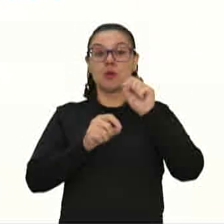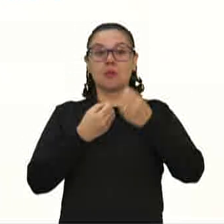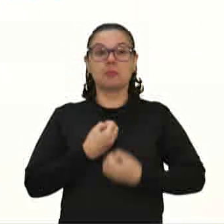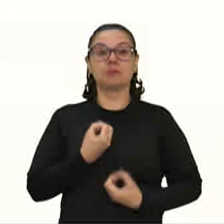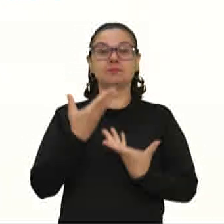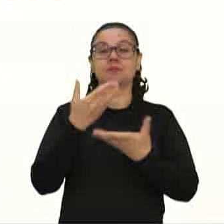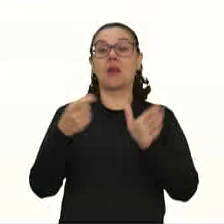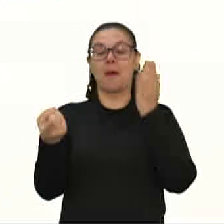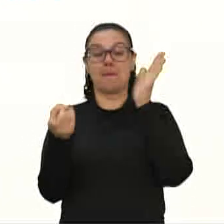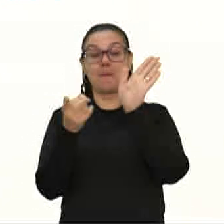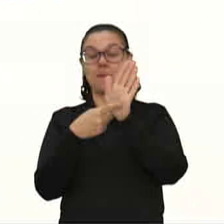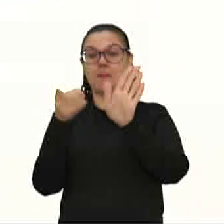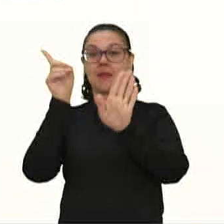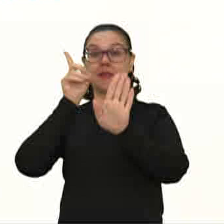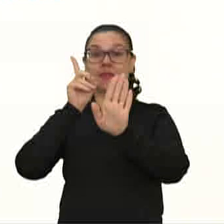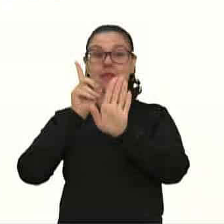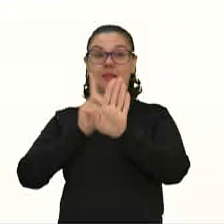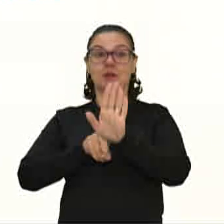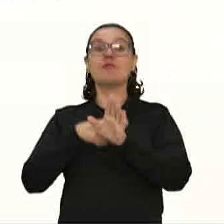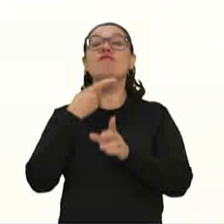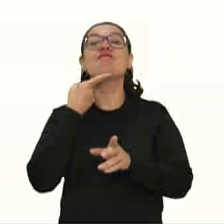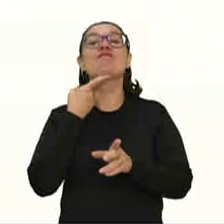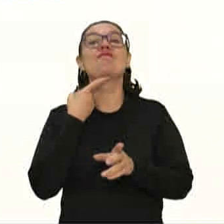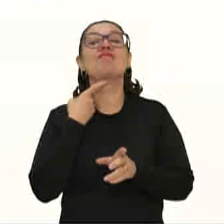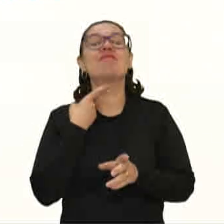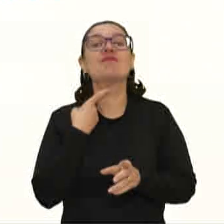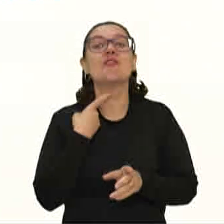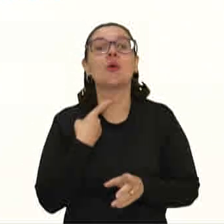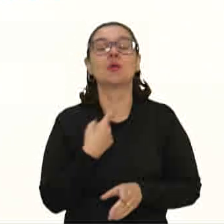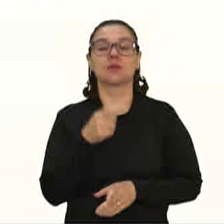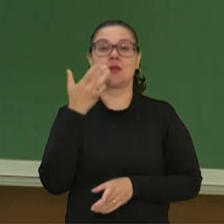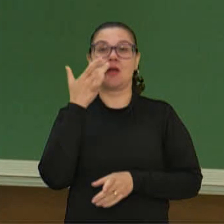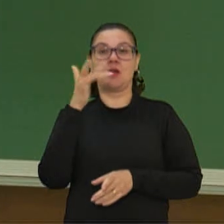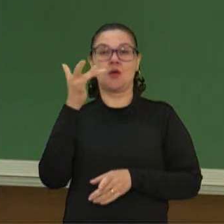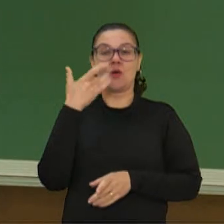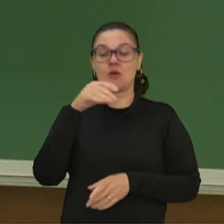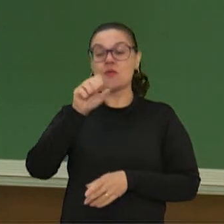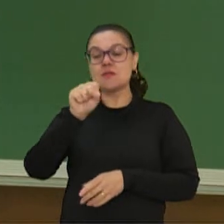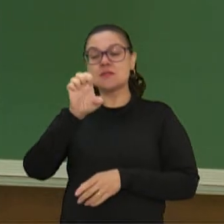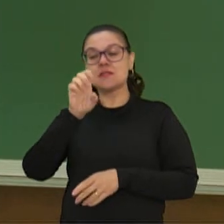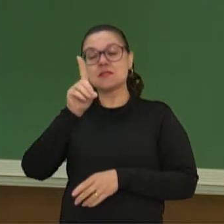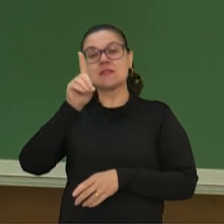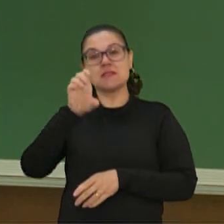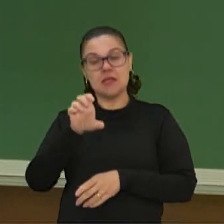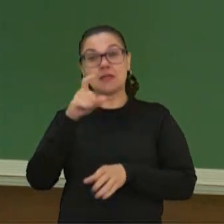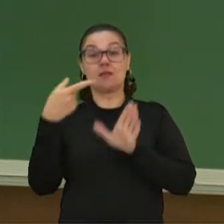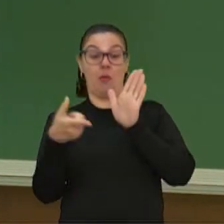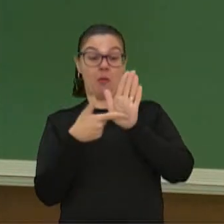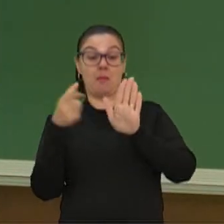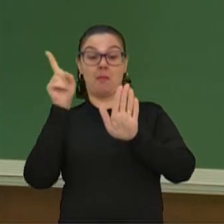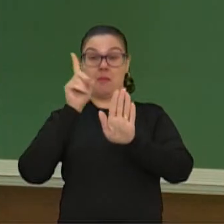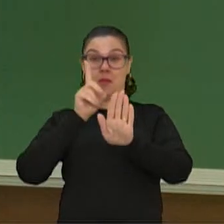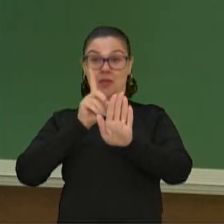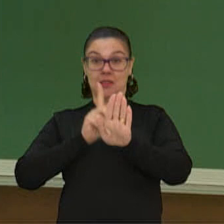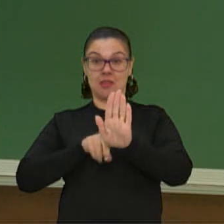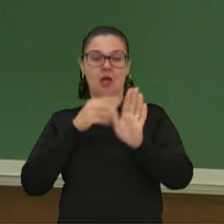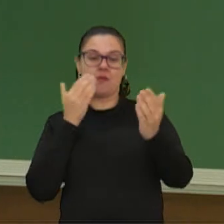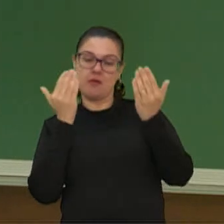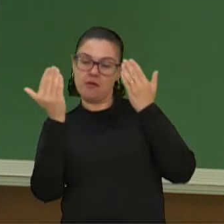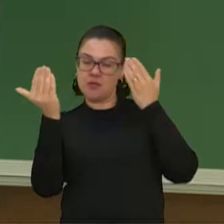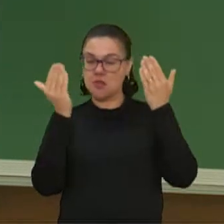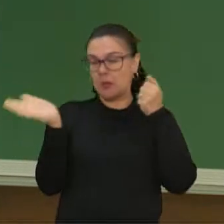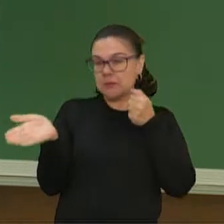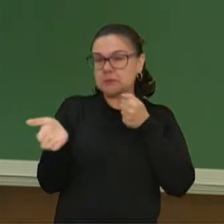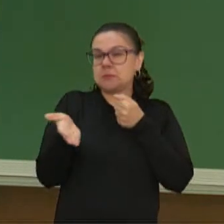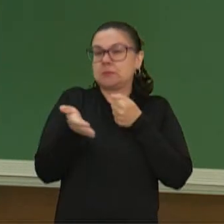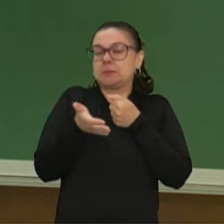expressão metafórica de sede de ouro. Eu já disse para vocês aqui nas nossas primeiras aulas que a metáfora é essa comparação